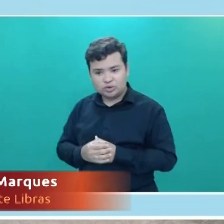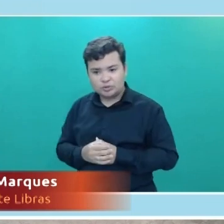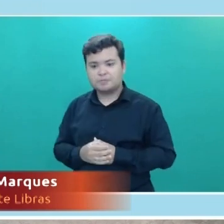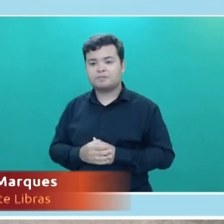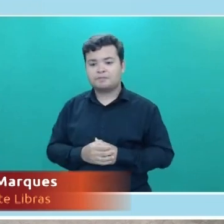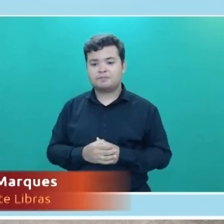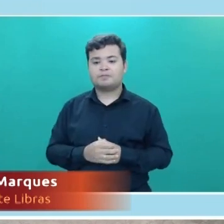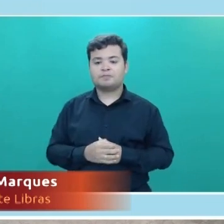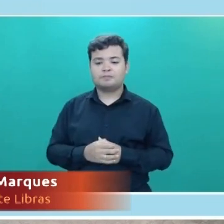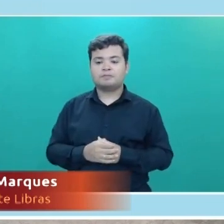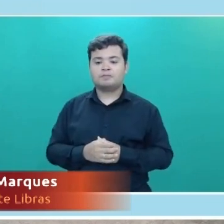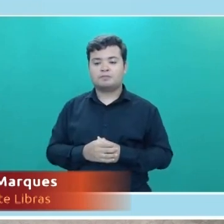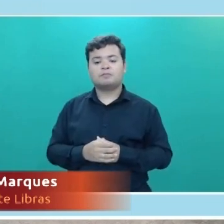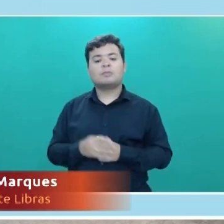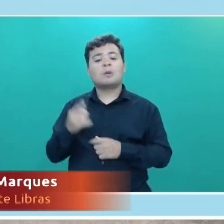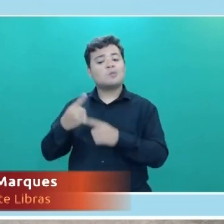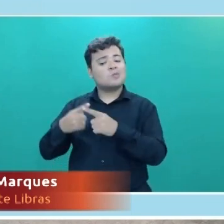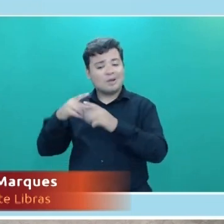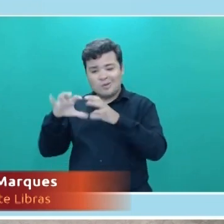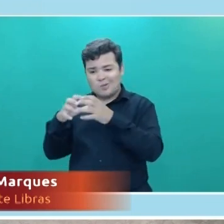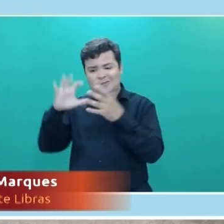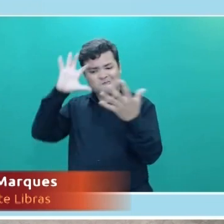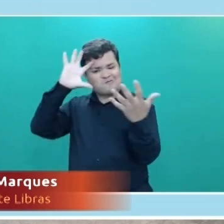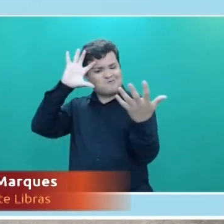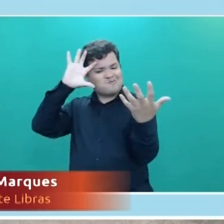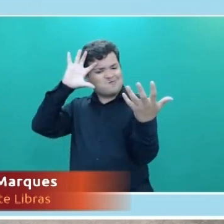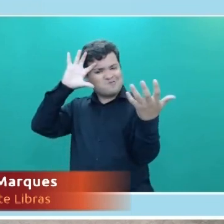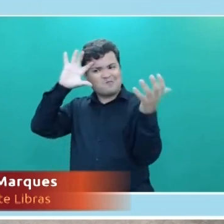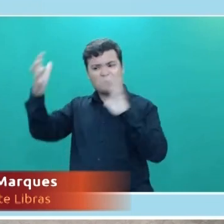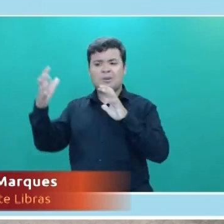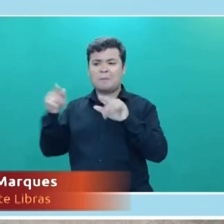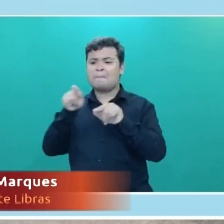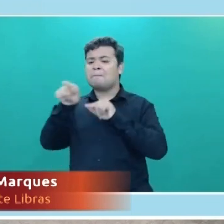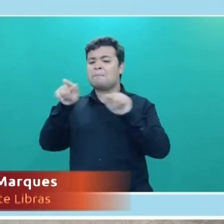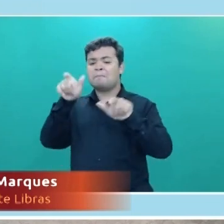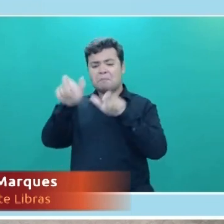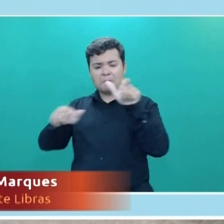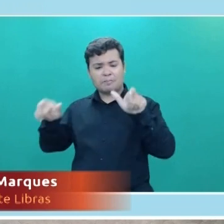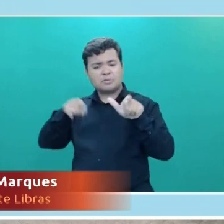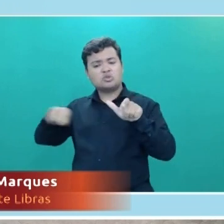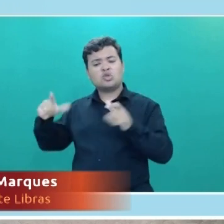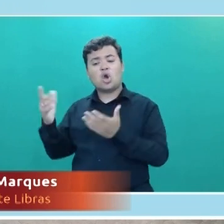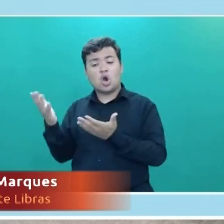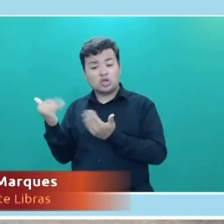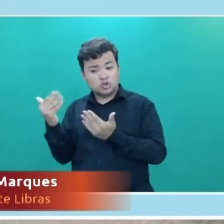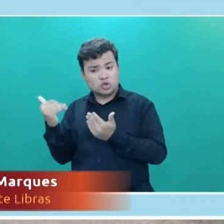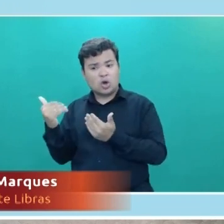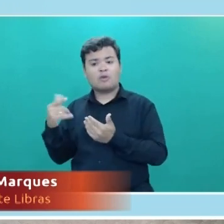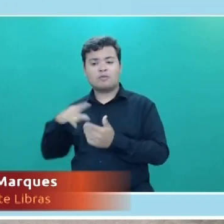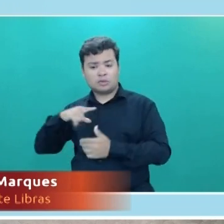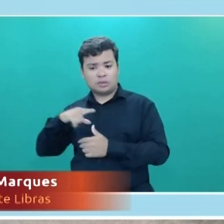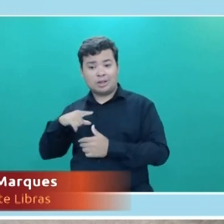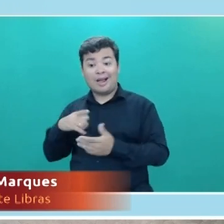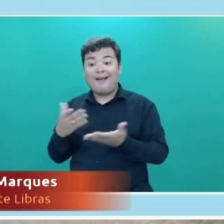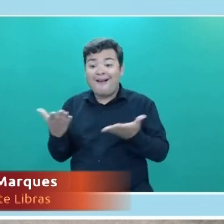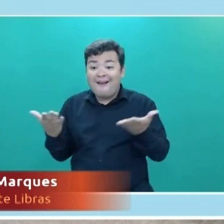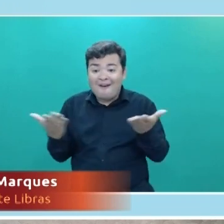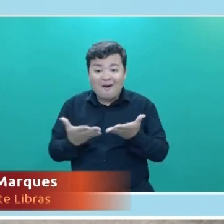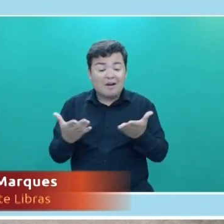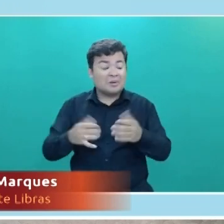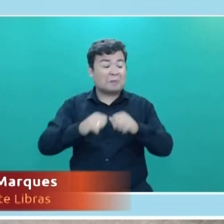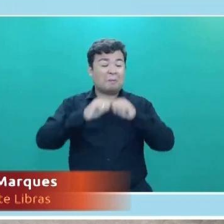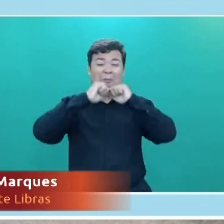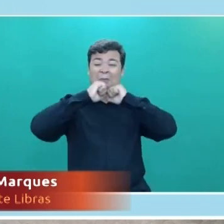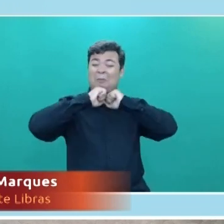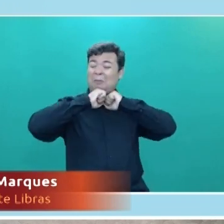como um hub de radicalização, né, de muitas pessoas, muito jovens, e agora que chegou na superfície, né? Espumou agora na